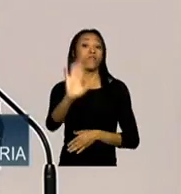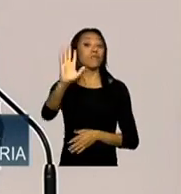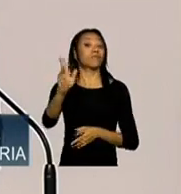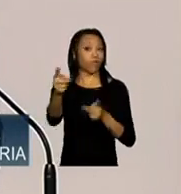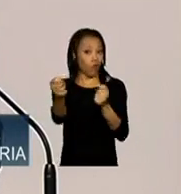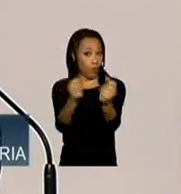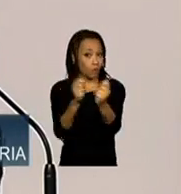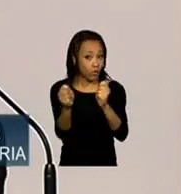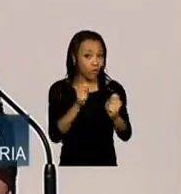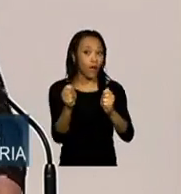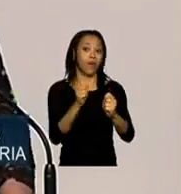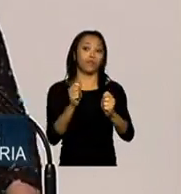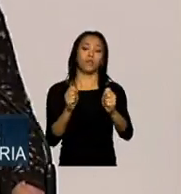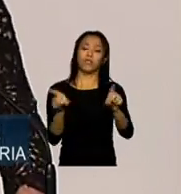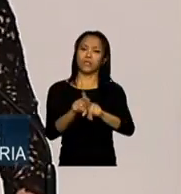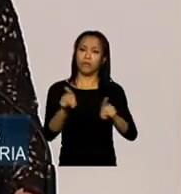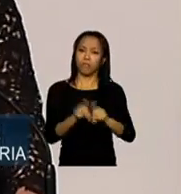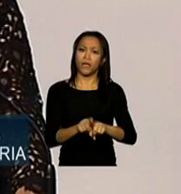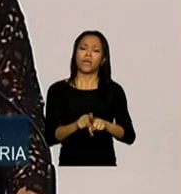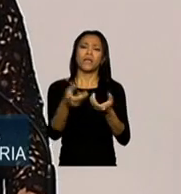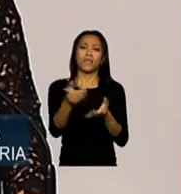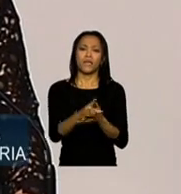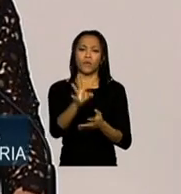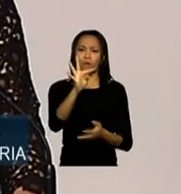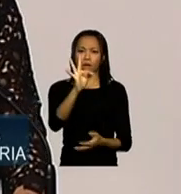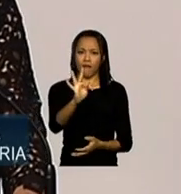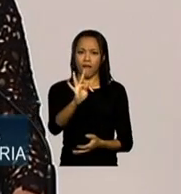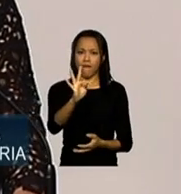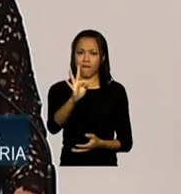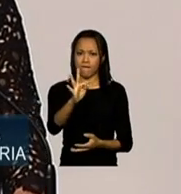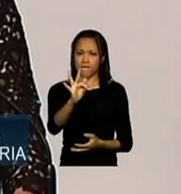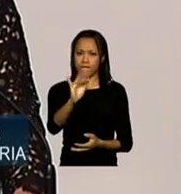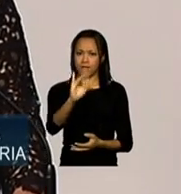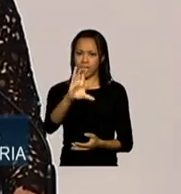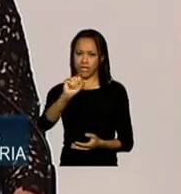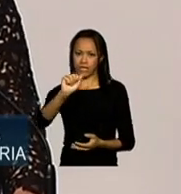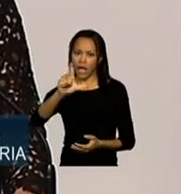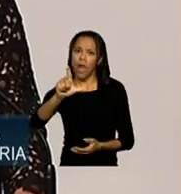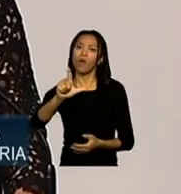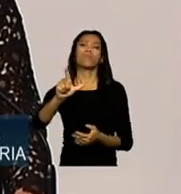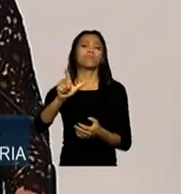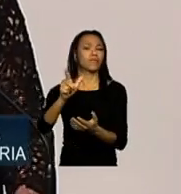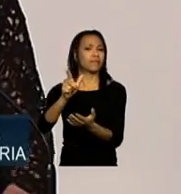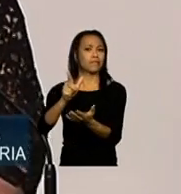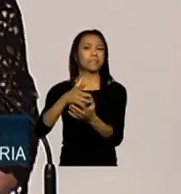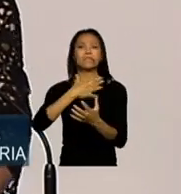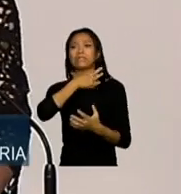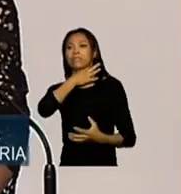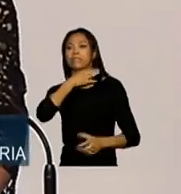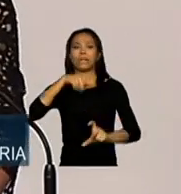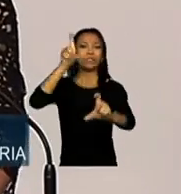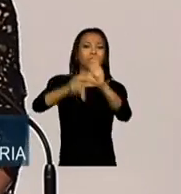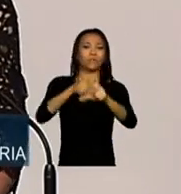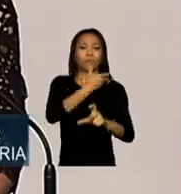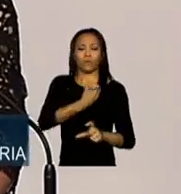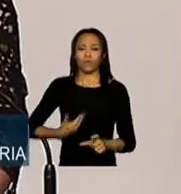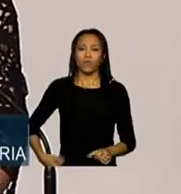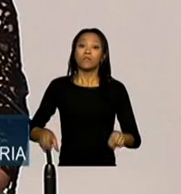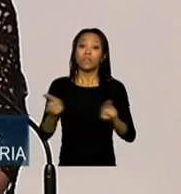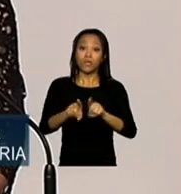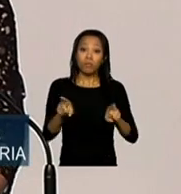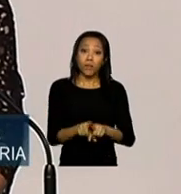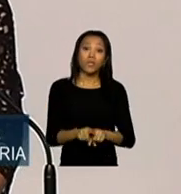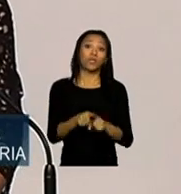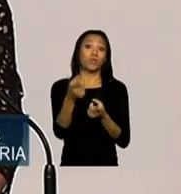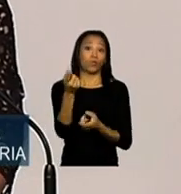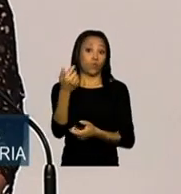controle, que a disciplina fiscal estava nos conduzindo a uma redução da dívida pública, que as reservas internacionais